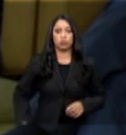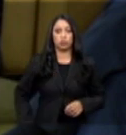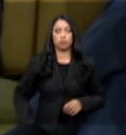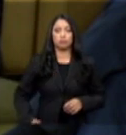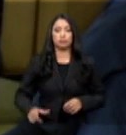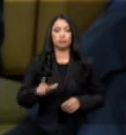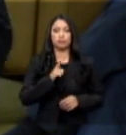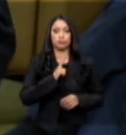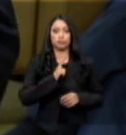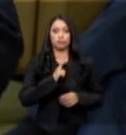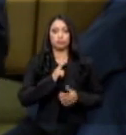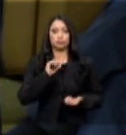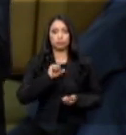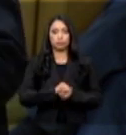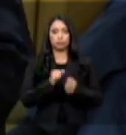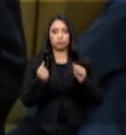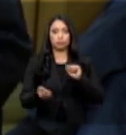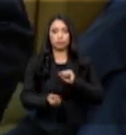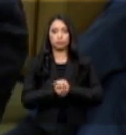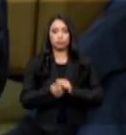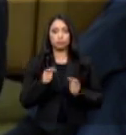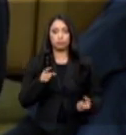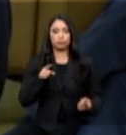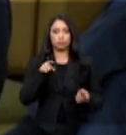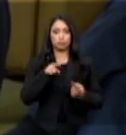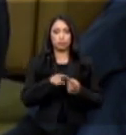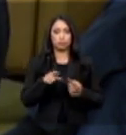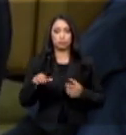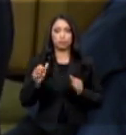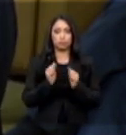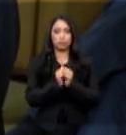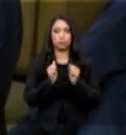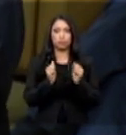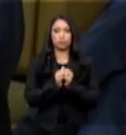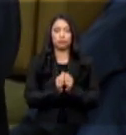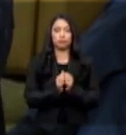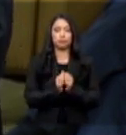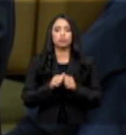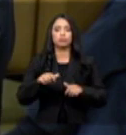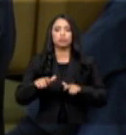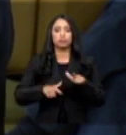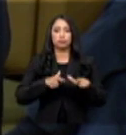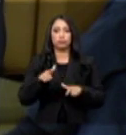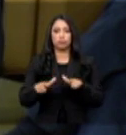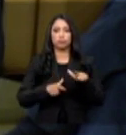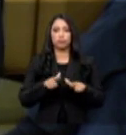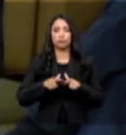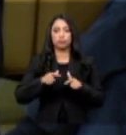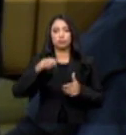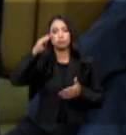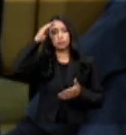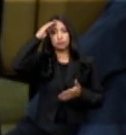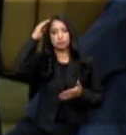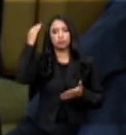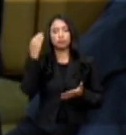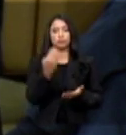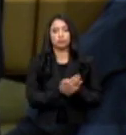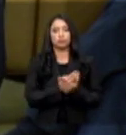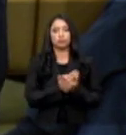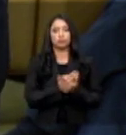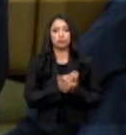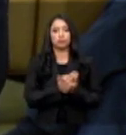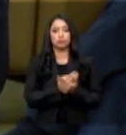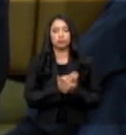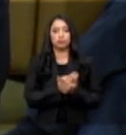concessão. A adequação, enquanto objetivo geral, junto com a universalidade dos serviços, ela vai obedecendo essa cadeia normativa,